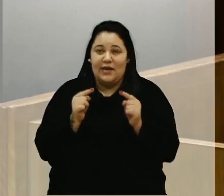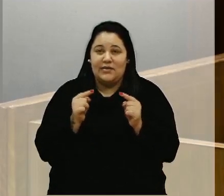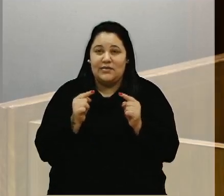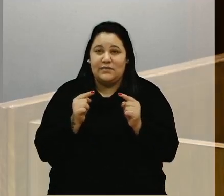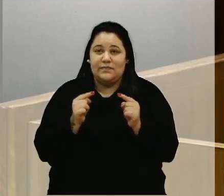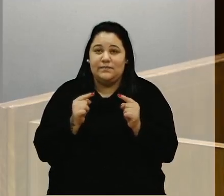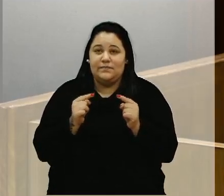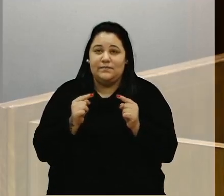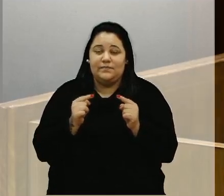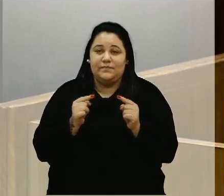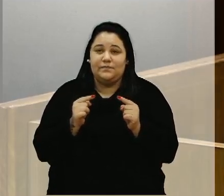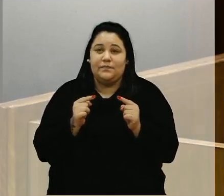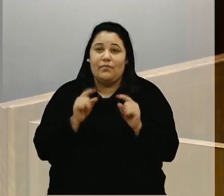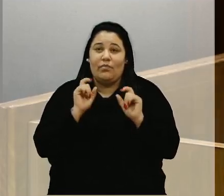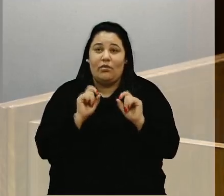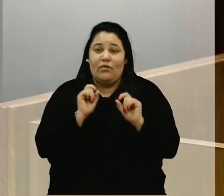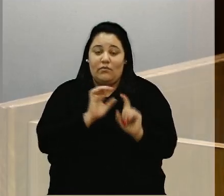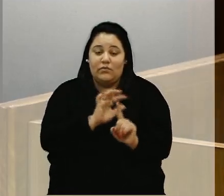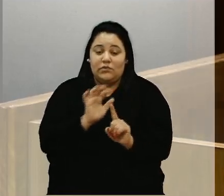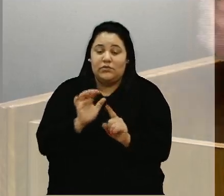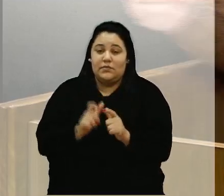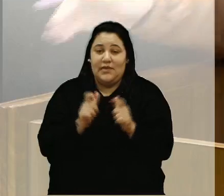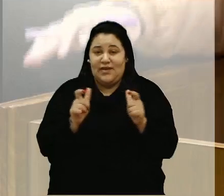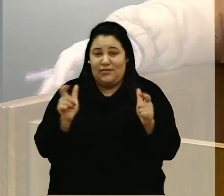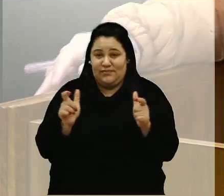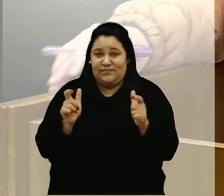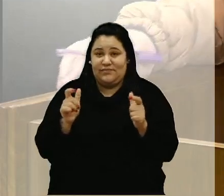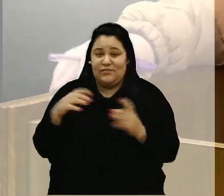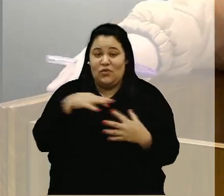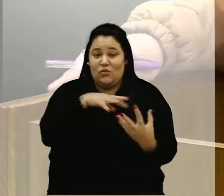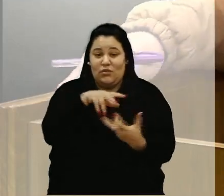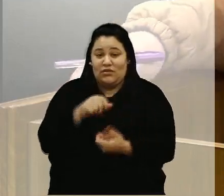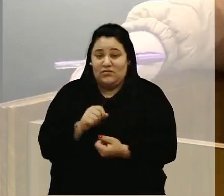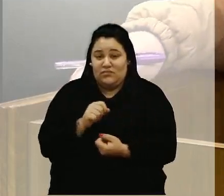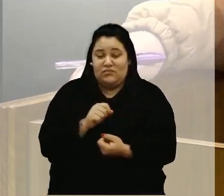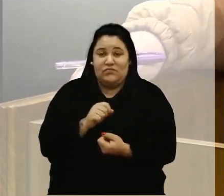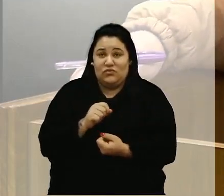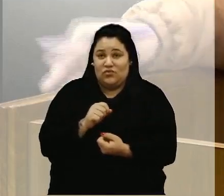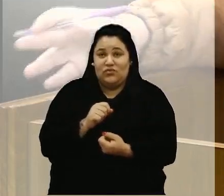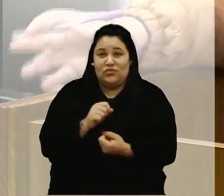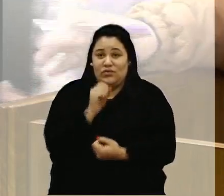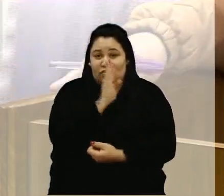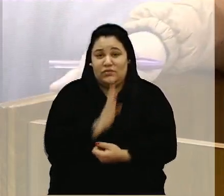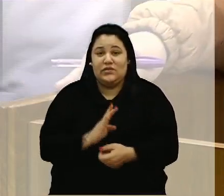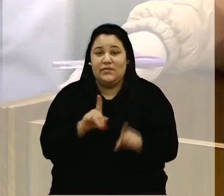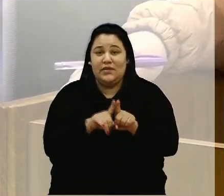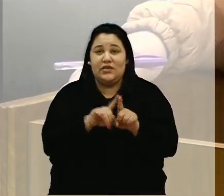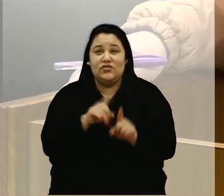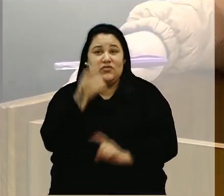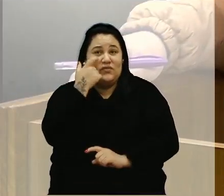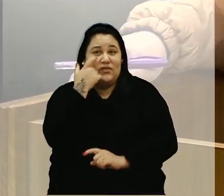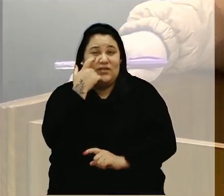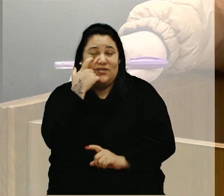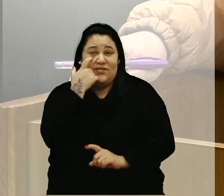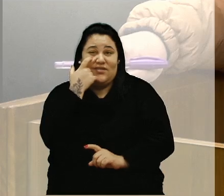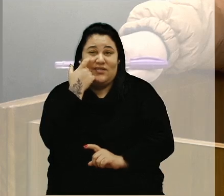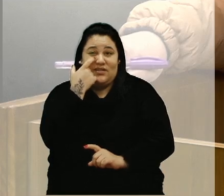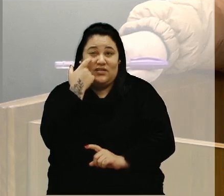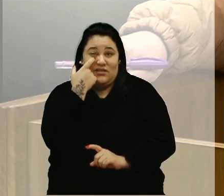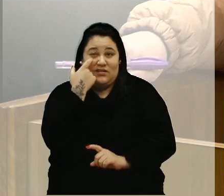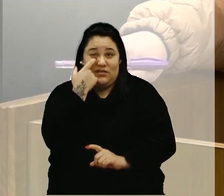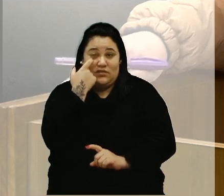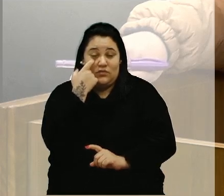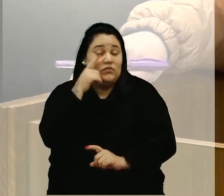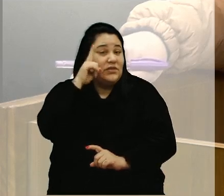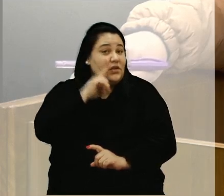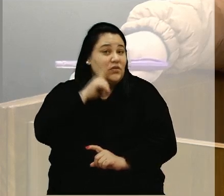uma abrangência maior, internacional e nacional, depois do que a gente viu do ataque ao ex-presidente e futuro candidato Donald Trump lá nos